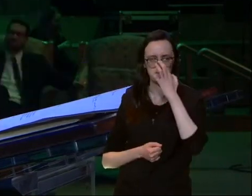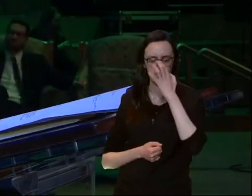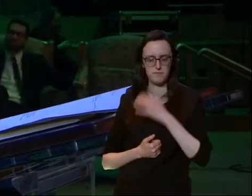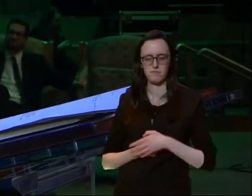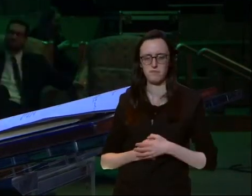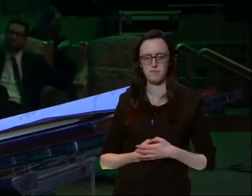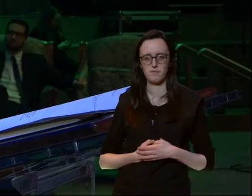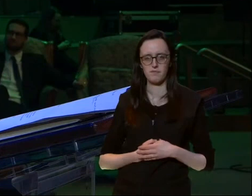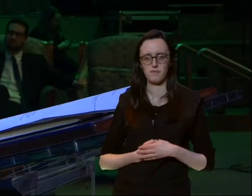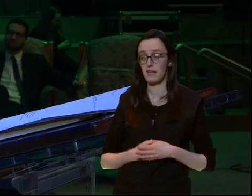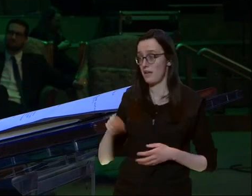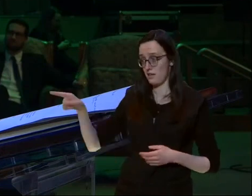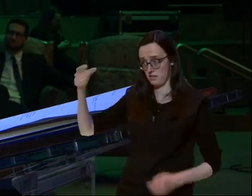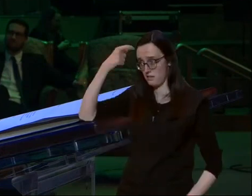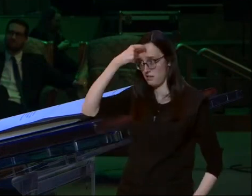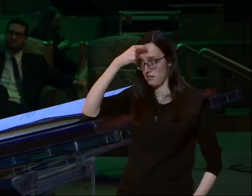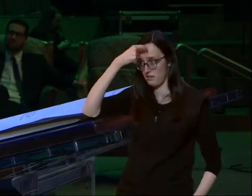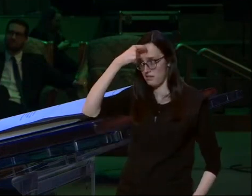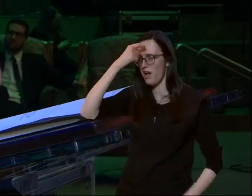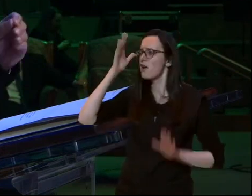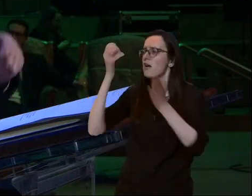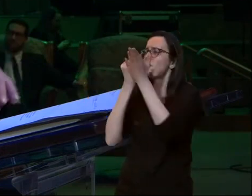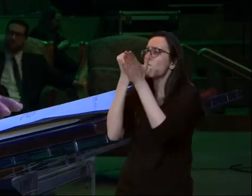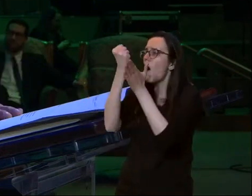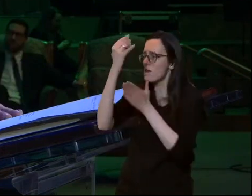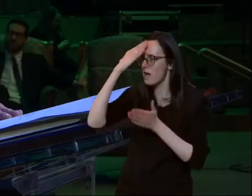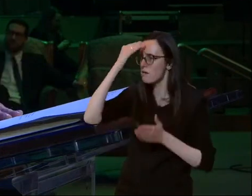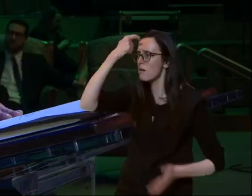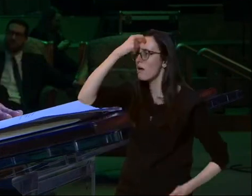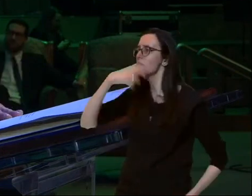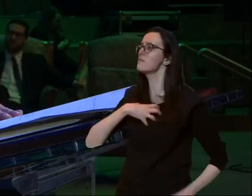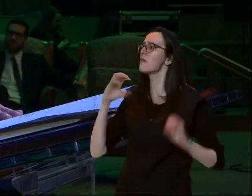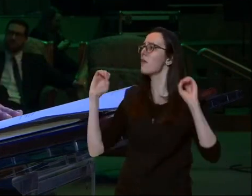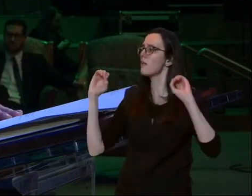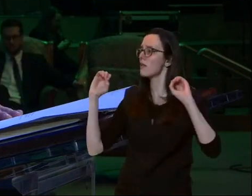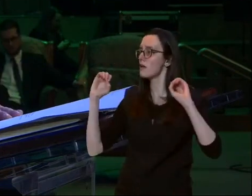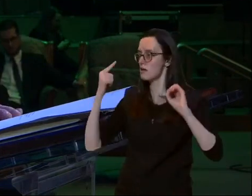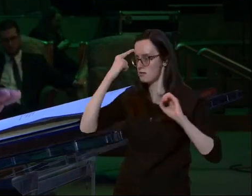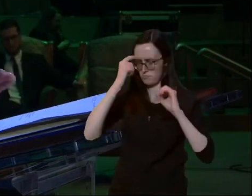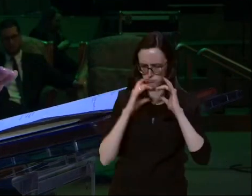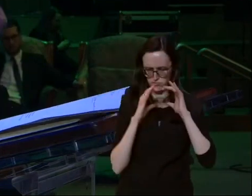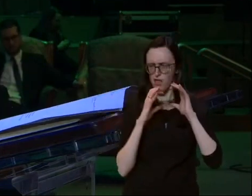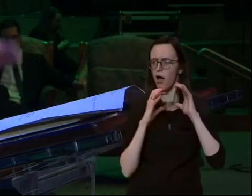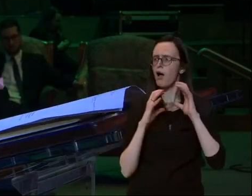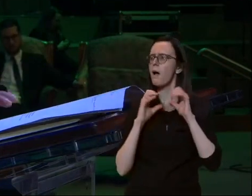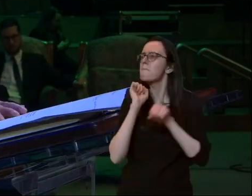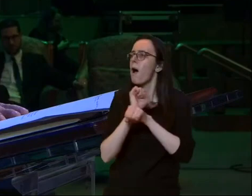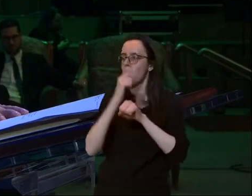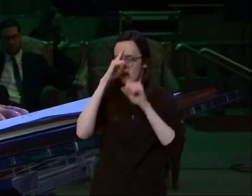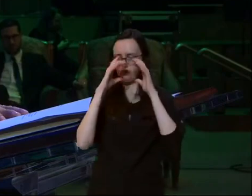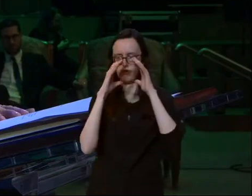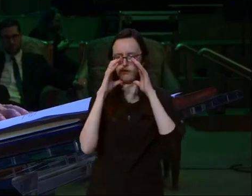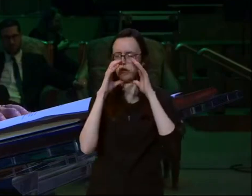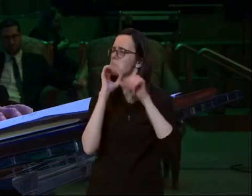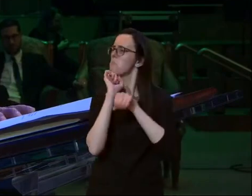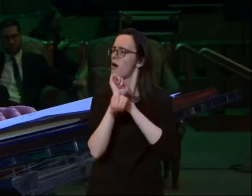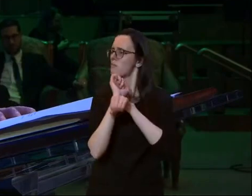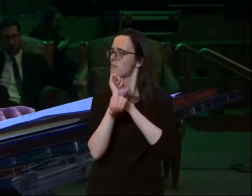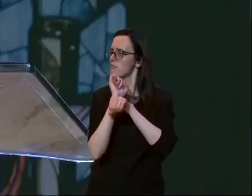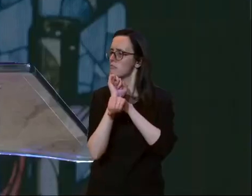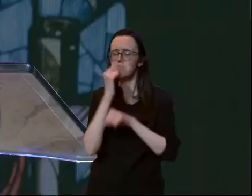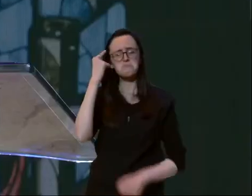Uma mente cauterizada é aquela que perdeu a sua função, ou seja, a capacidade